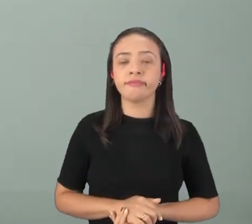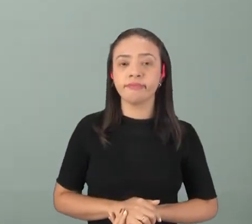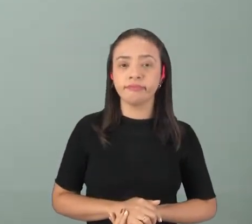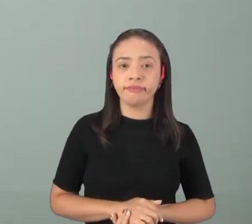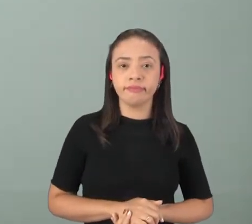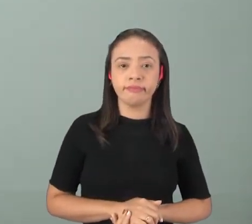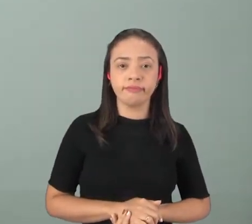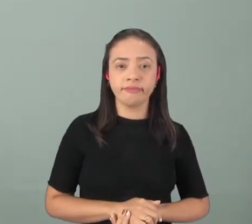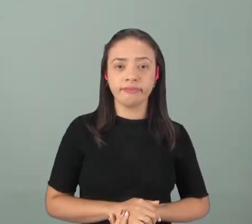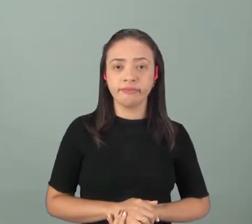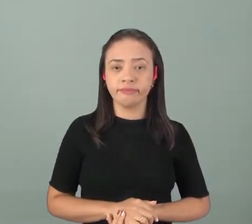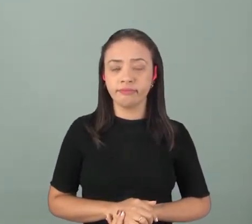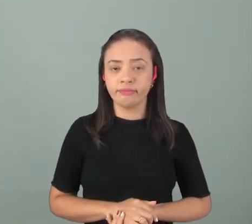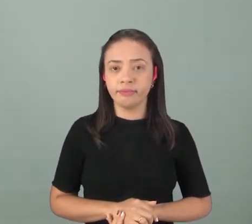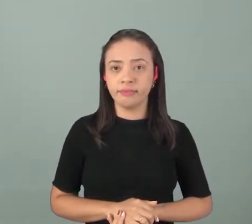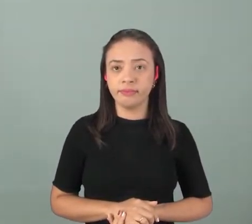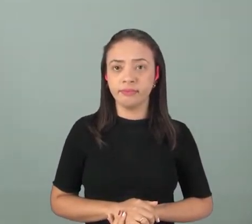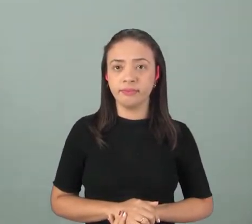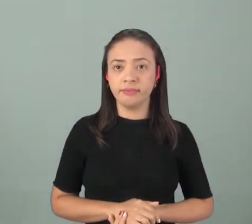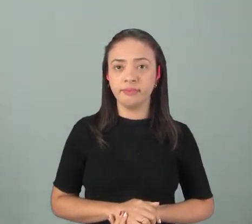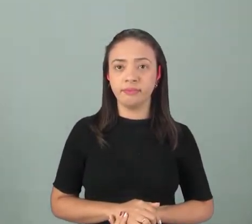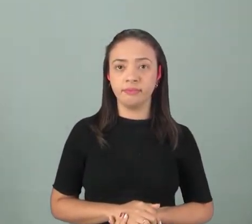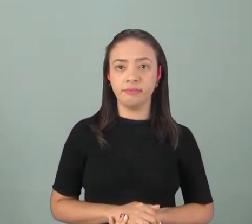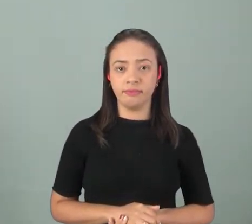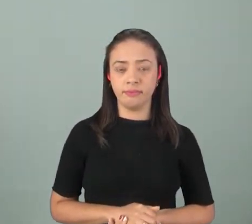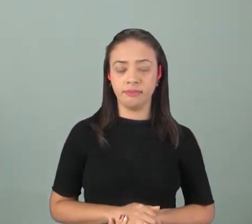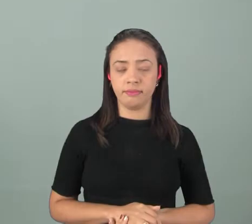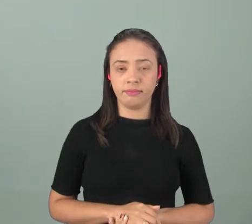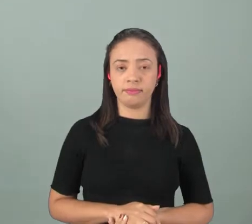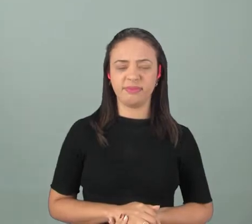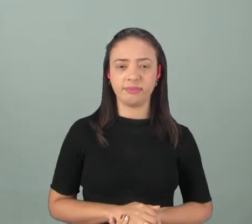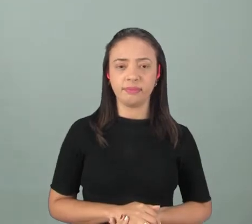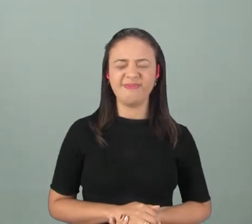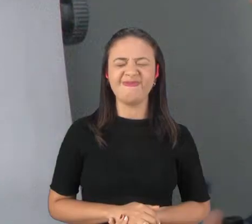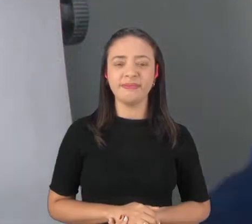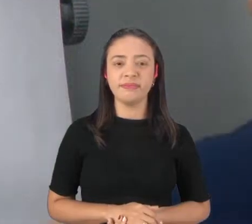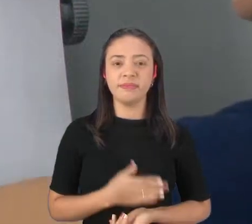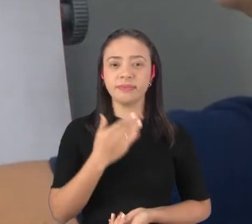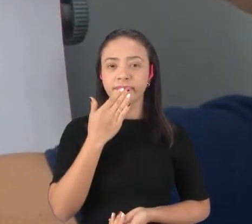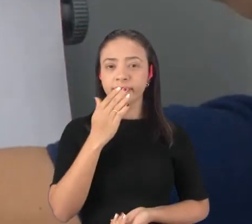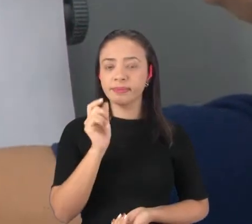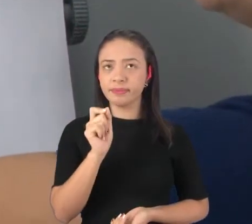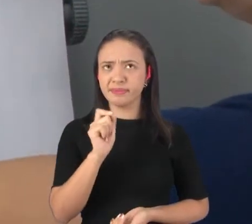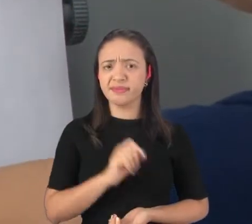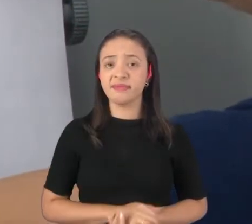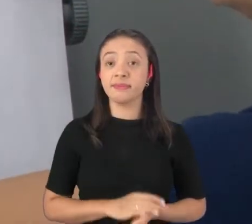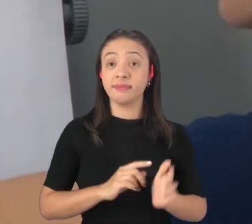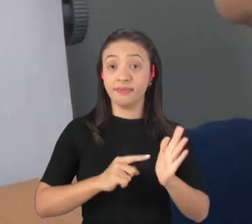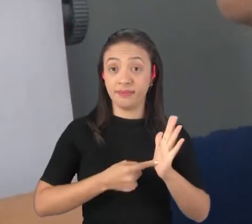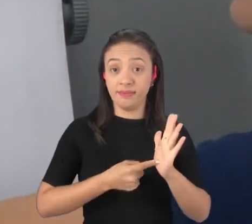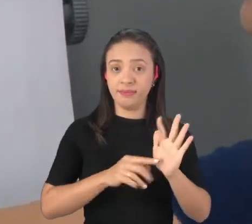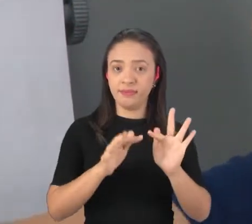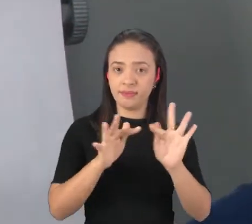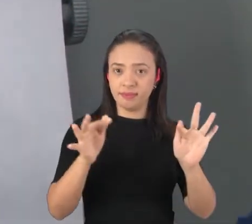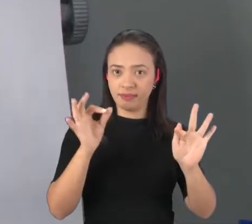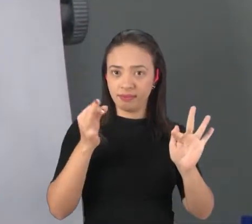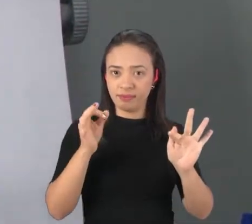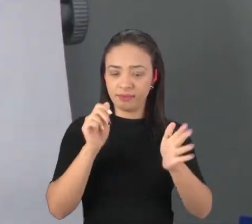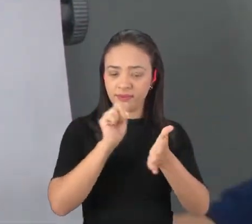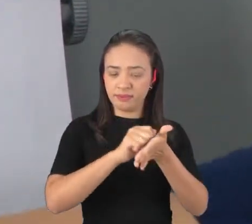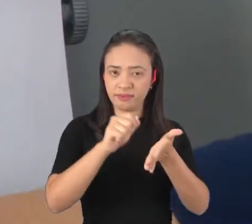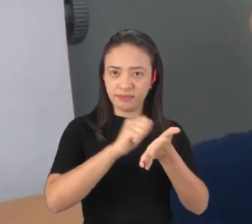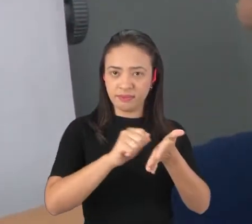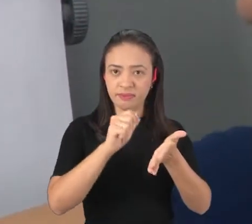aqui o pincel, só um pouquinho. E a frase aí. Então, o que ele pede aí? Sinaliza as frases e copias,